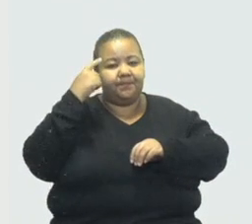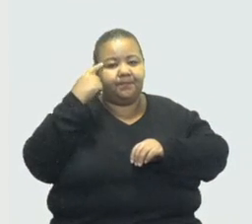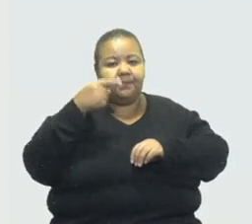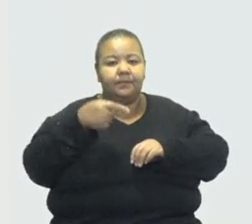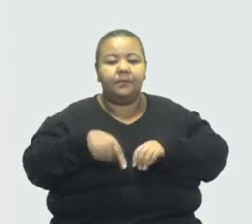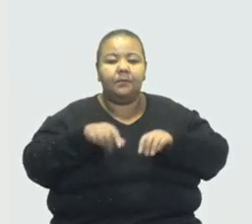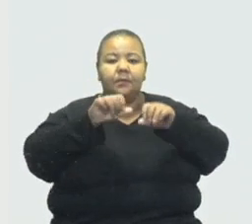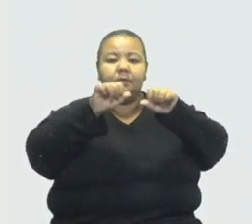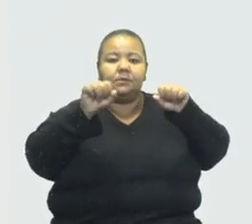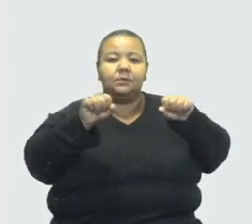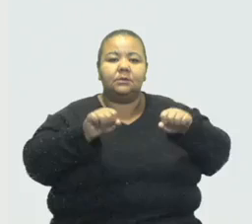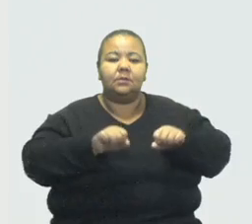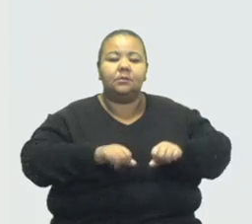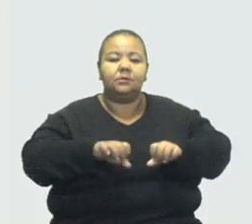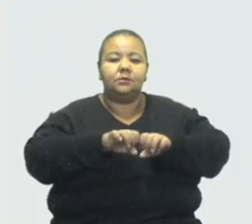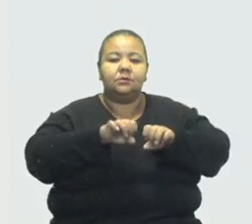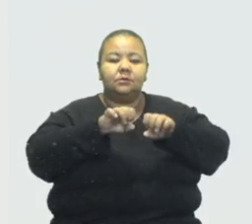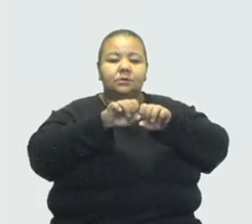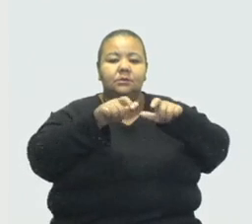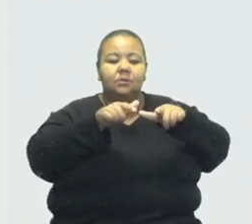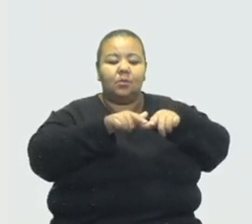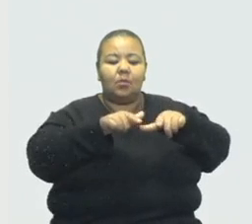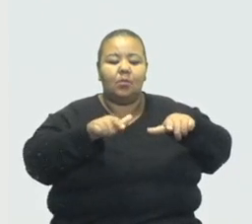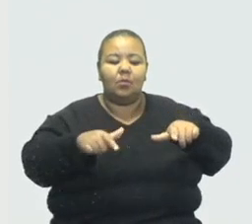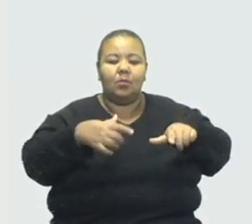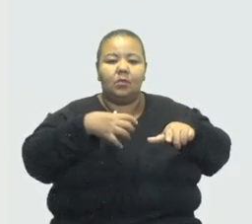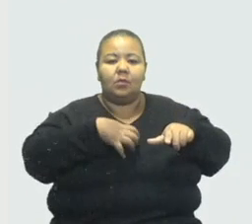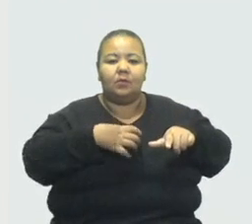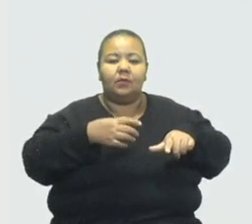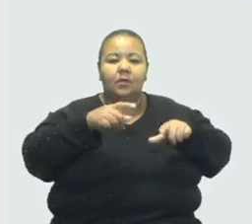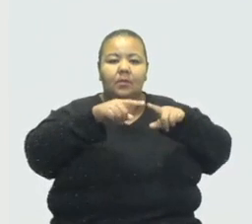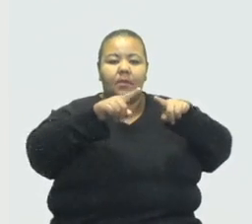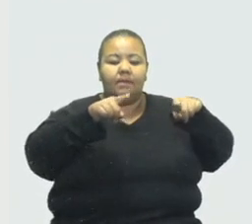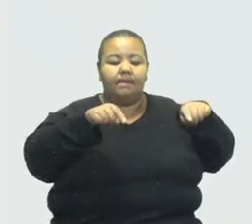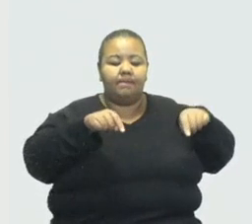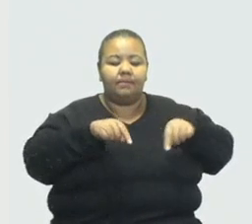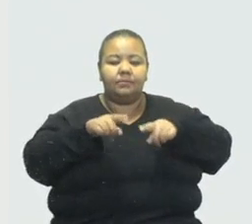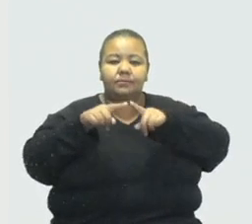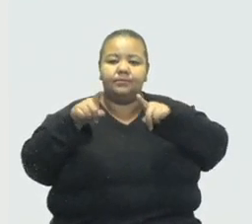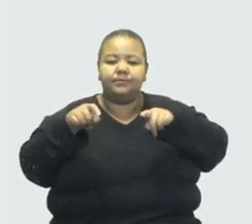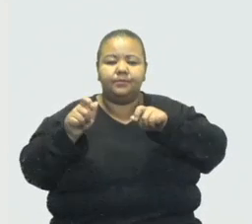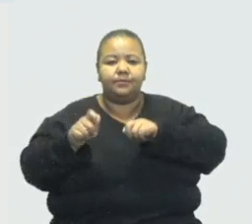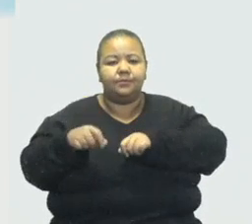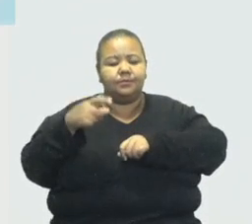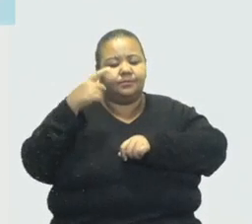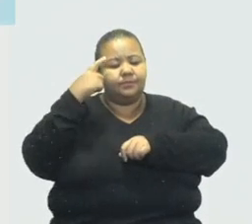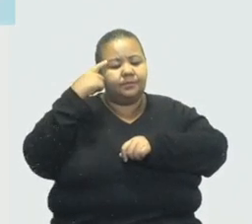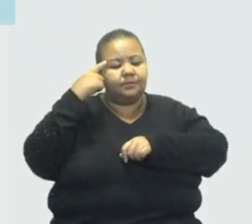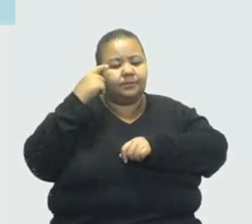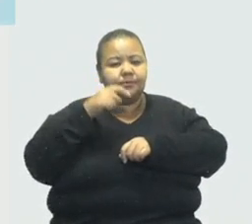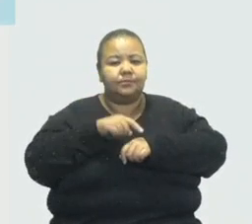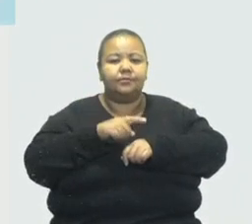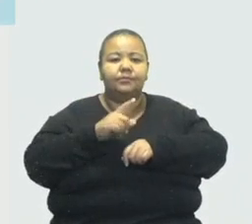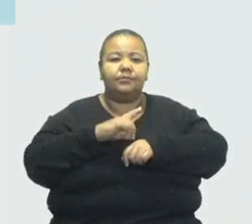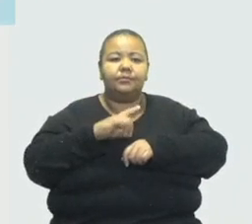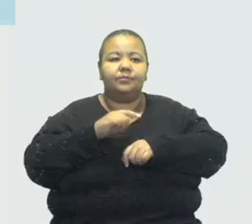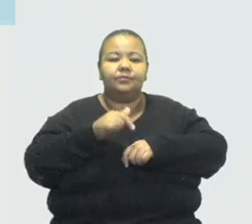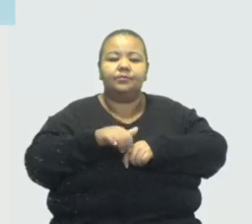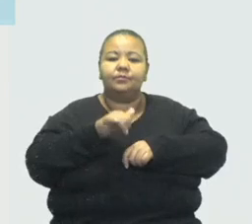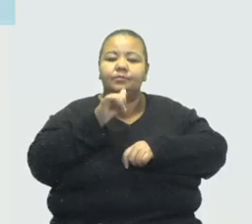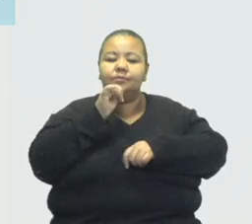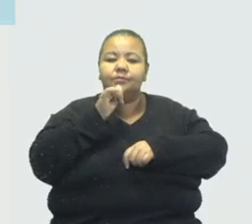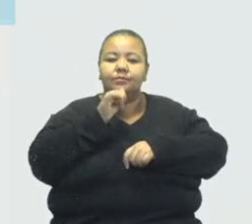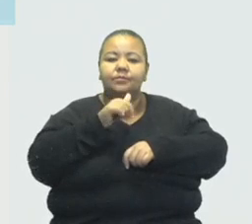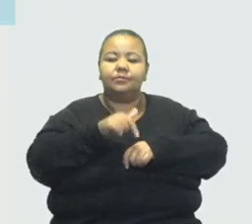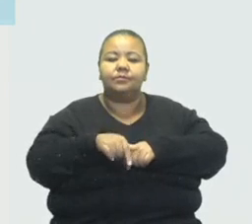sistema de equações lineares com uma forma matricial, a gente pode pensar das seguintes situações. Nós temos esse exemplo